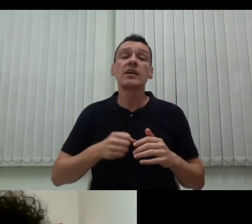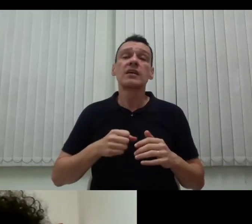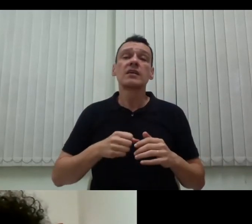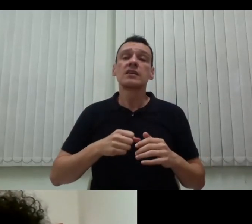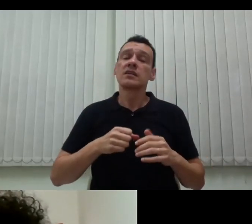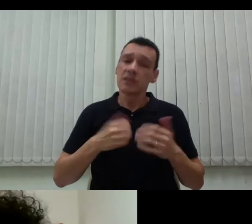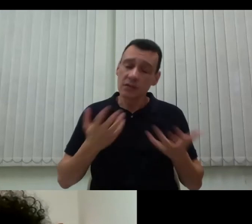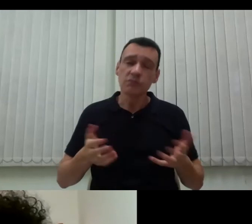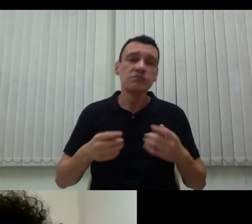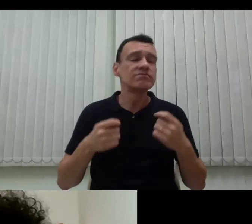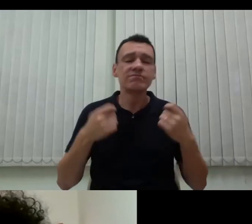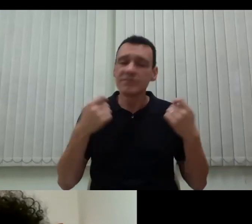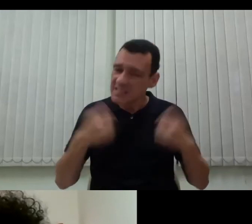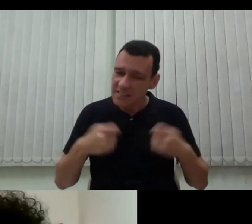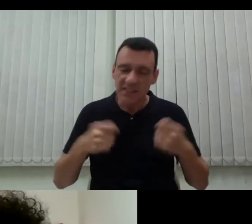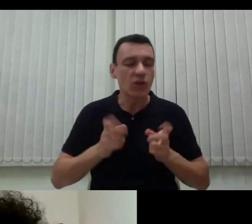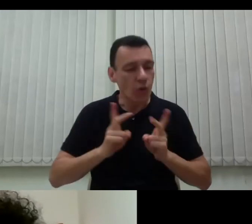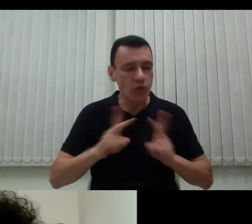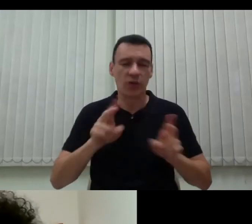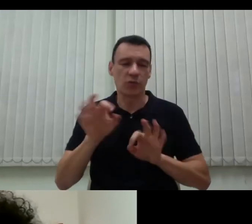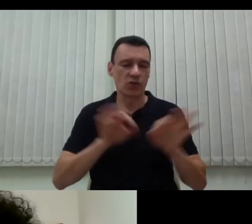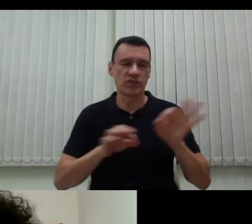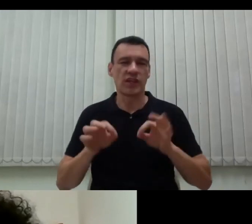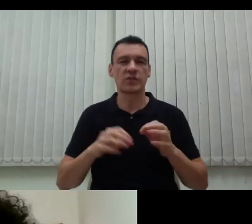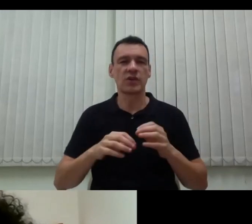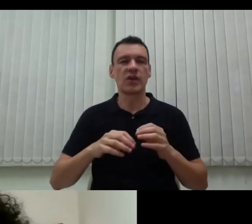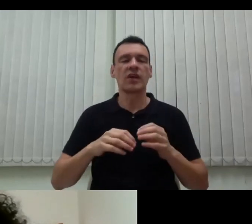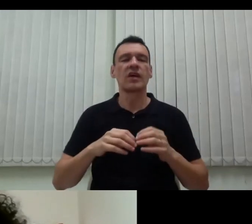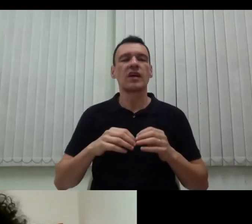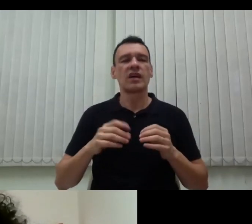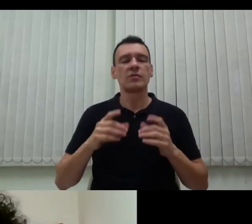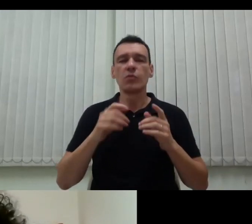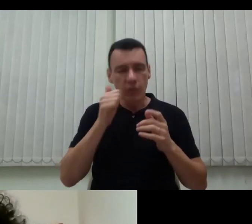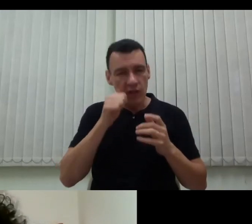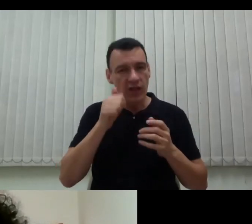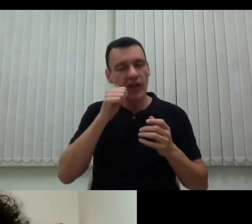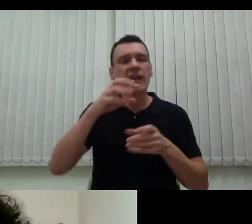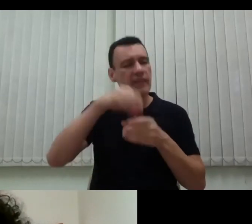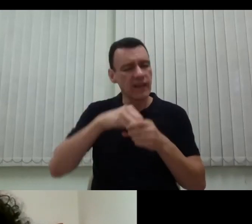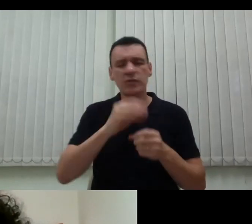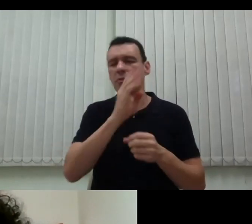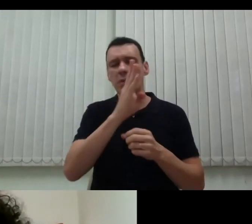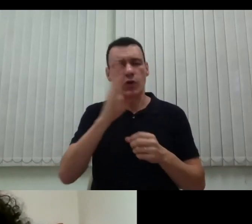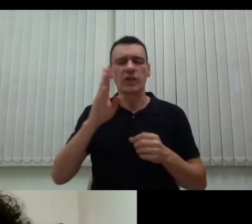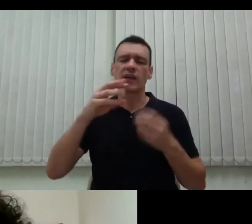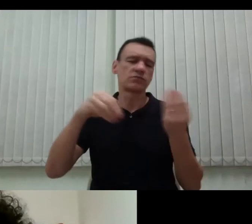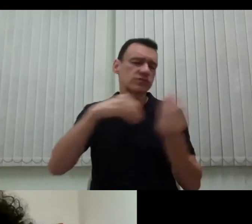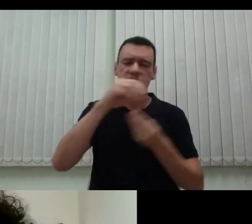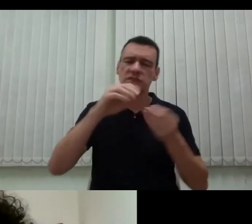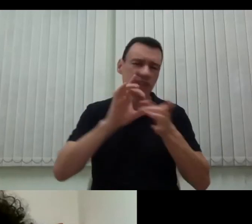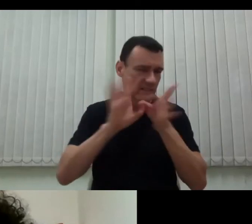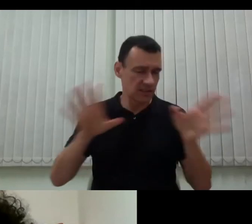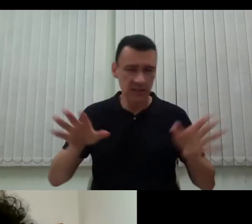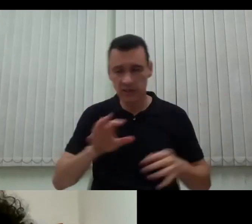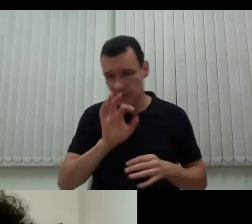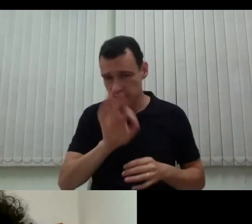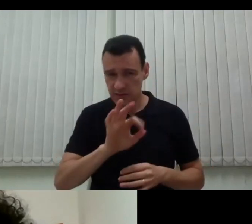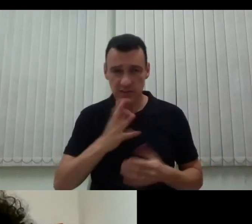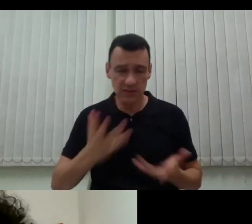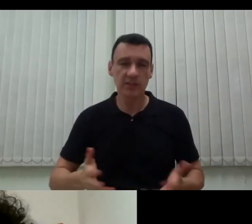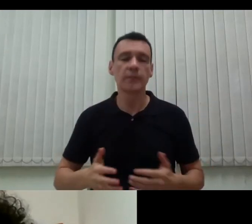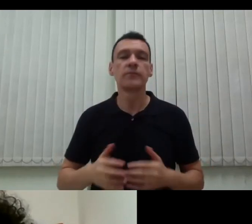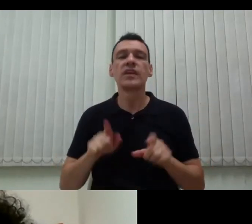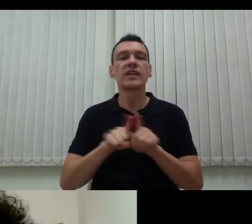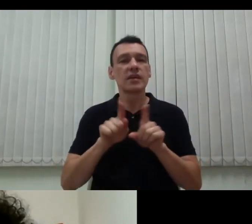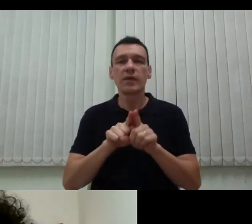como contra-hegemônicos como esse, Mulheres na Biblioteca, outros projetos para trabalhar a identidade e a consciência